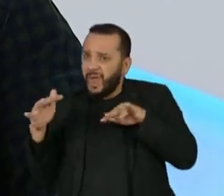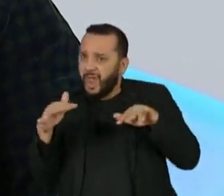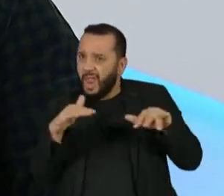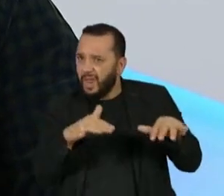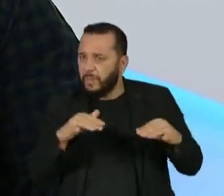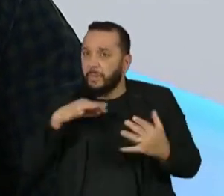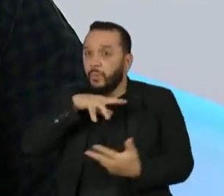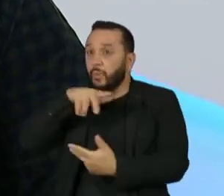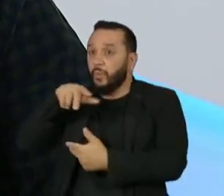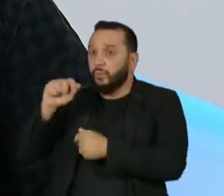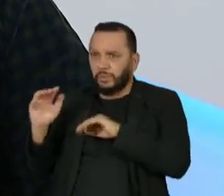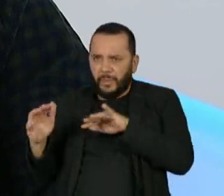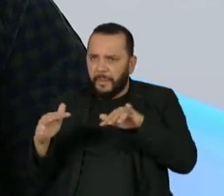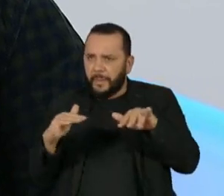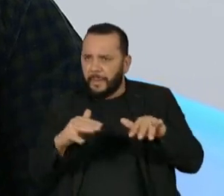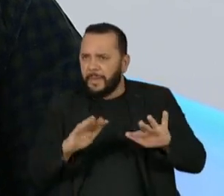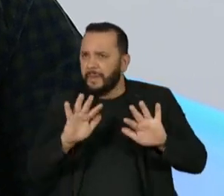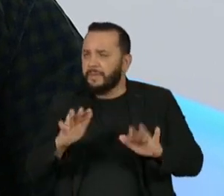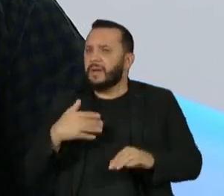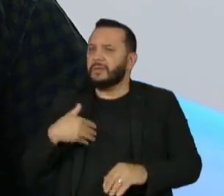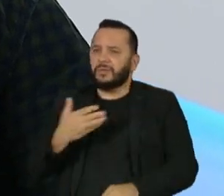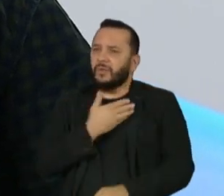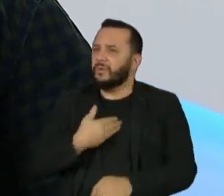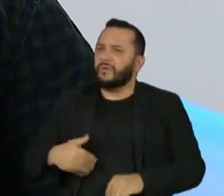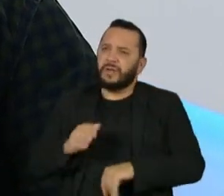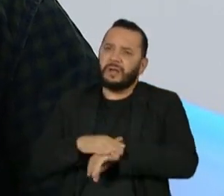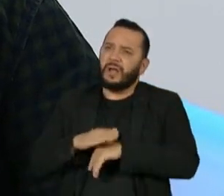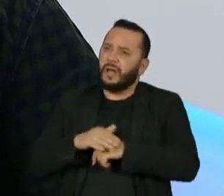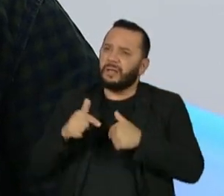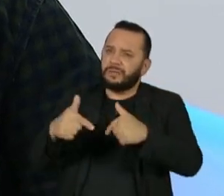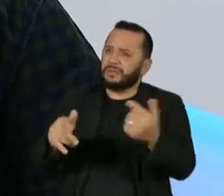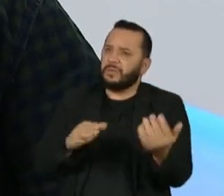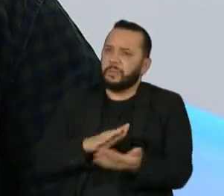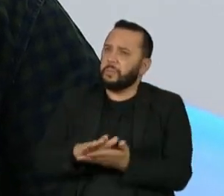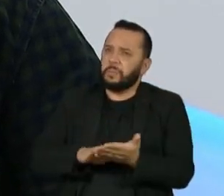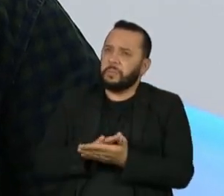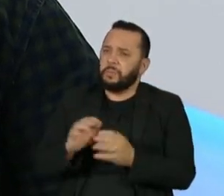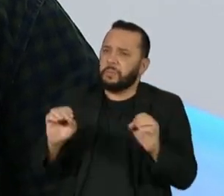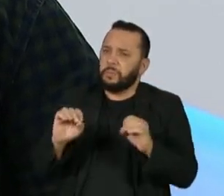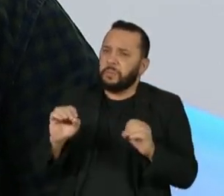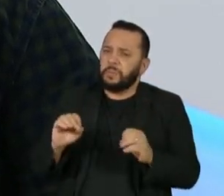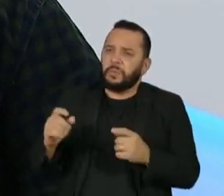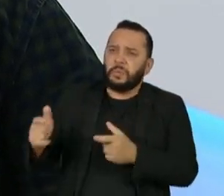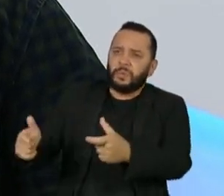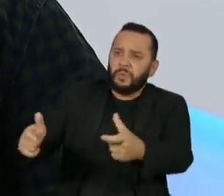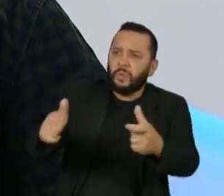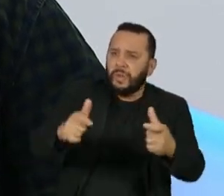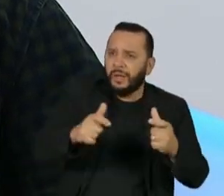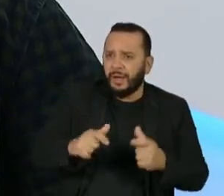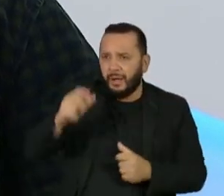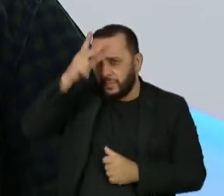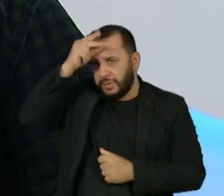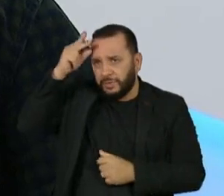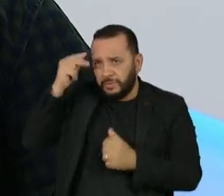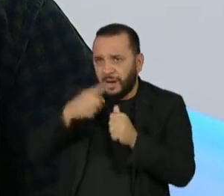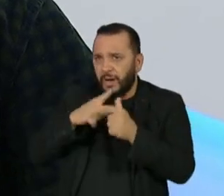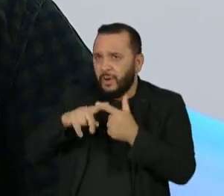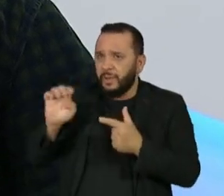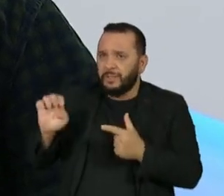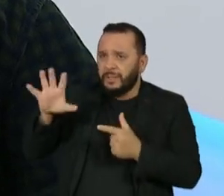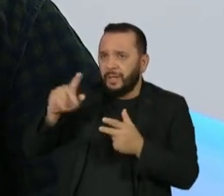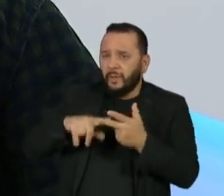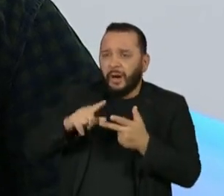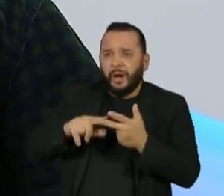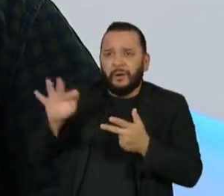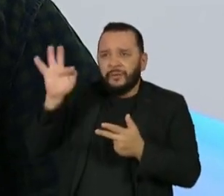nenhuma atitude da parte do poder público né das instâncias não somente locais regionais e nacional para